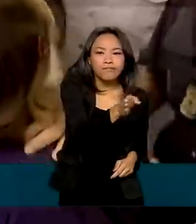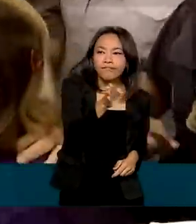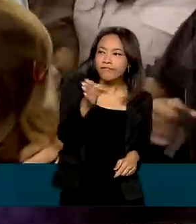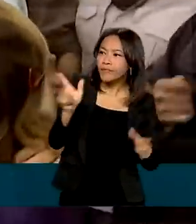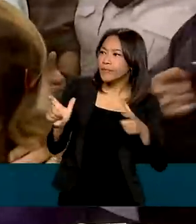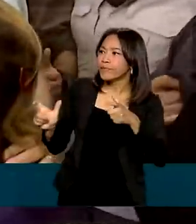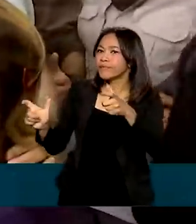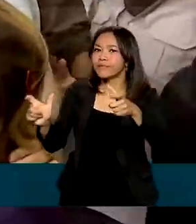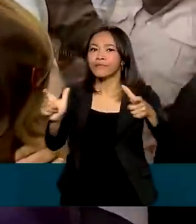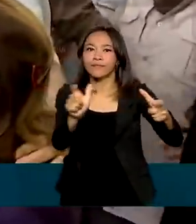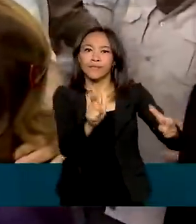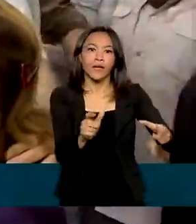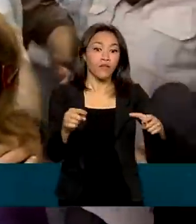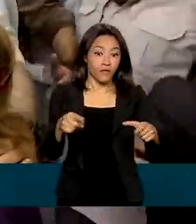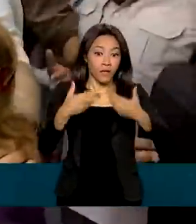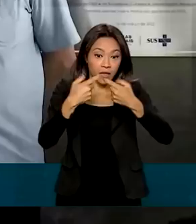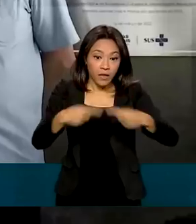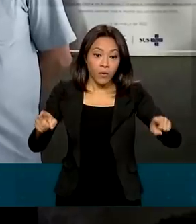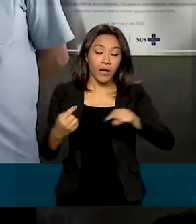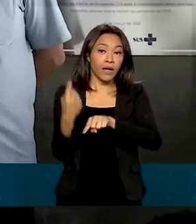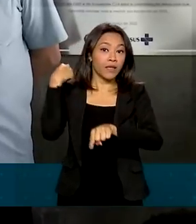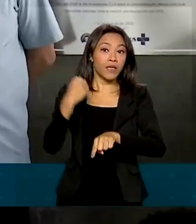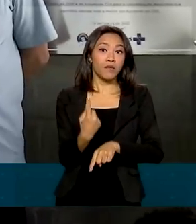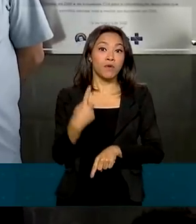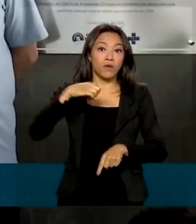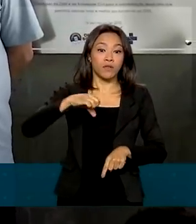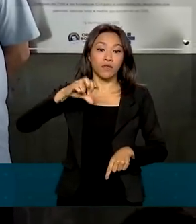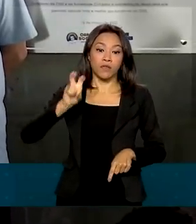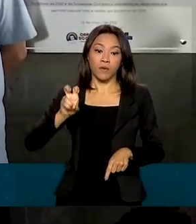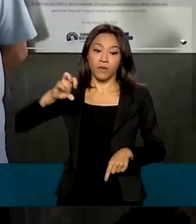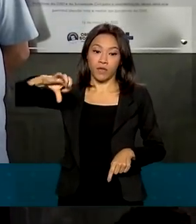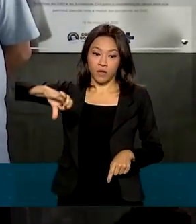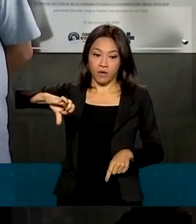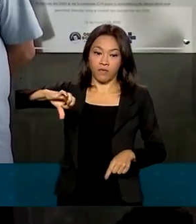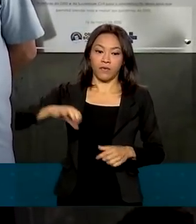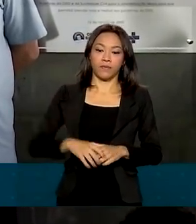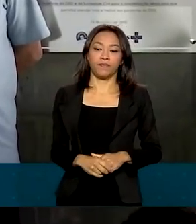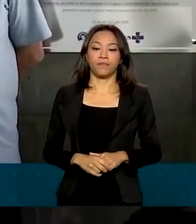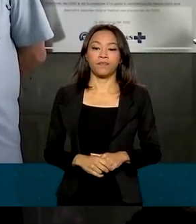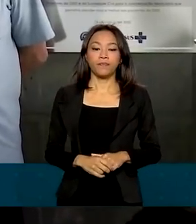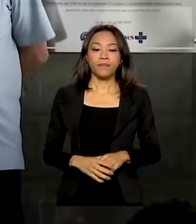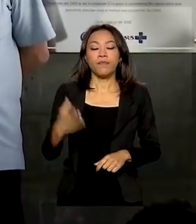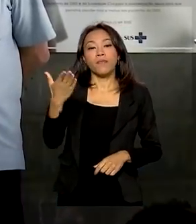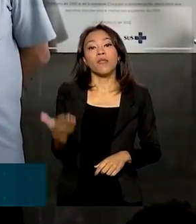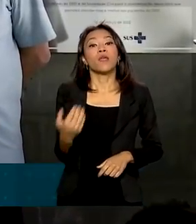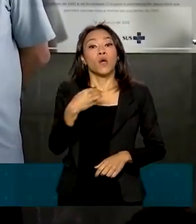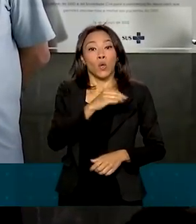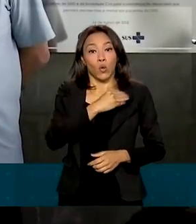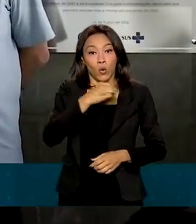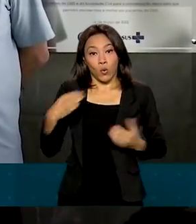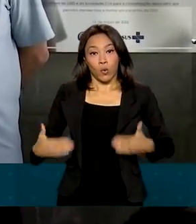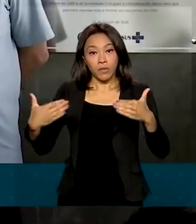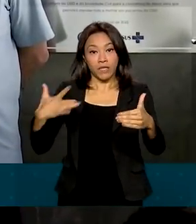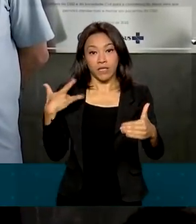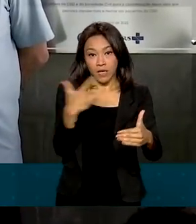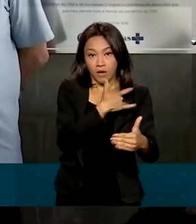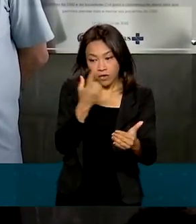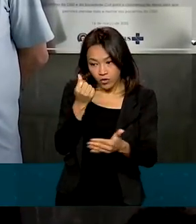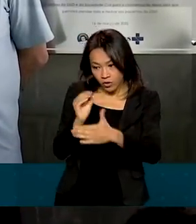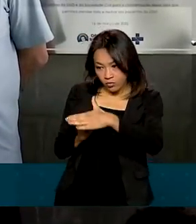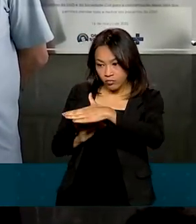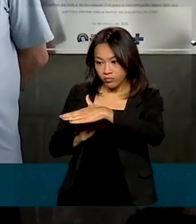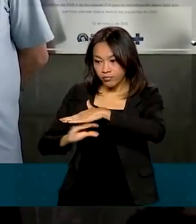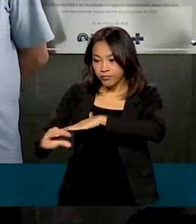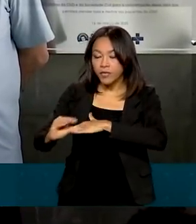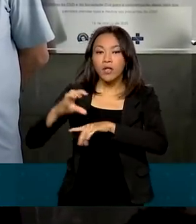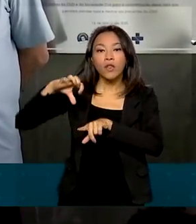em 1959. O Ministério da Saúde investiu cerca de 9 milhões de